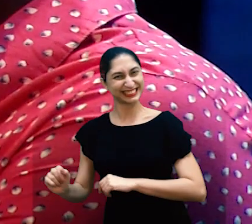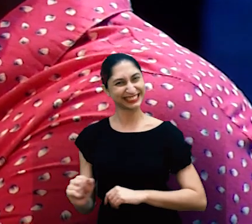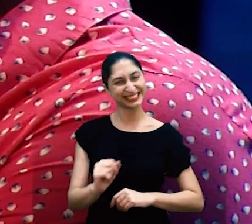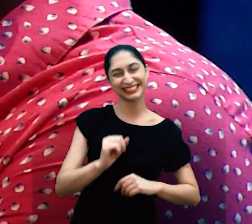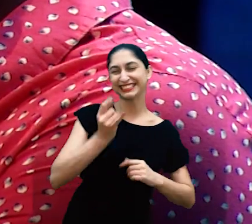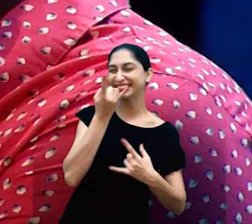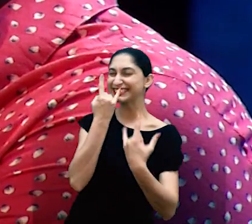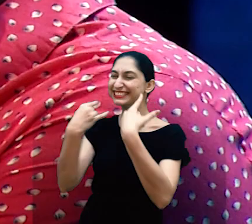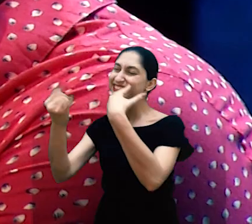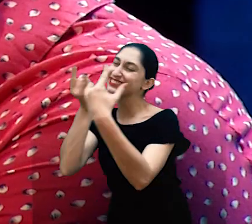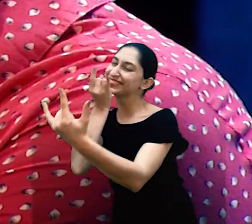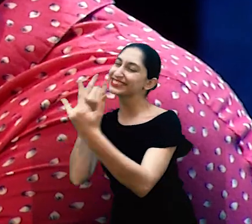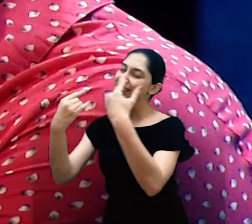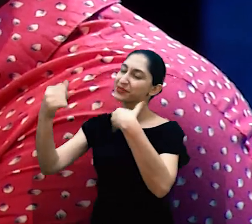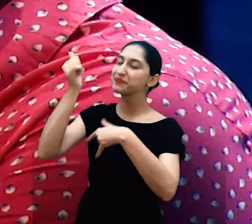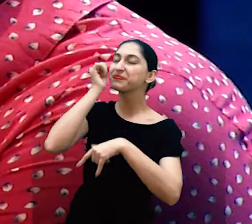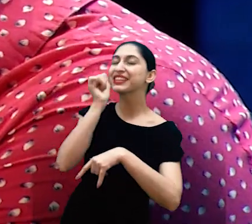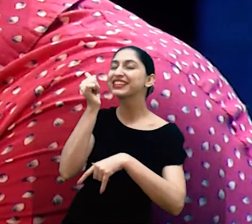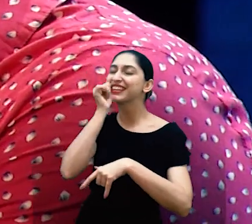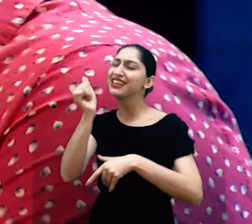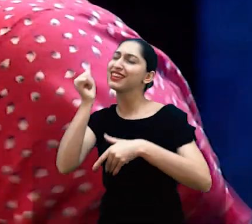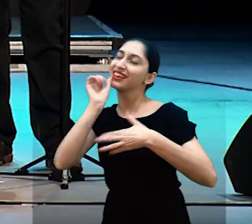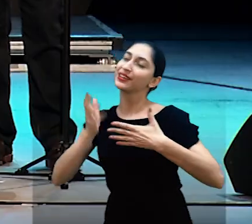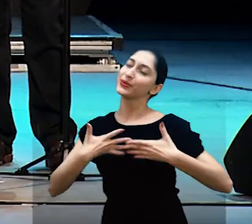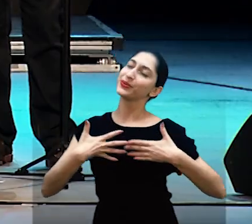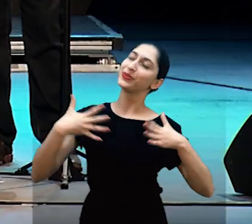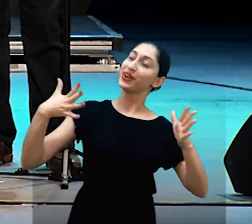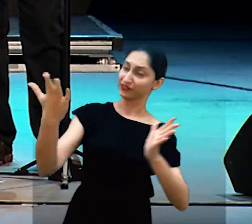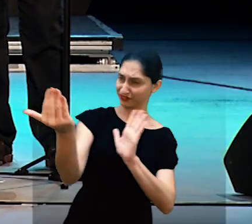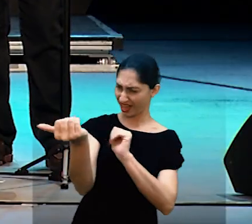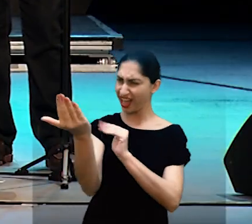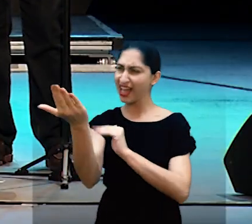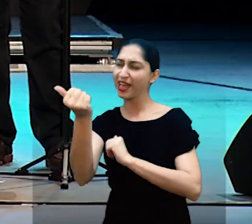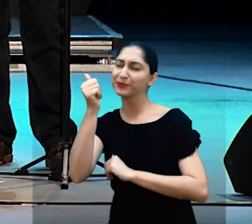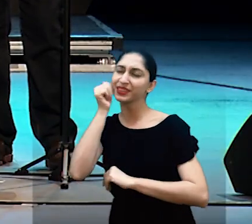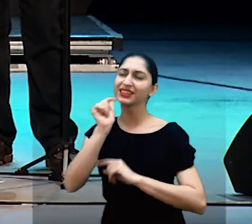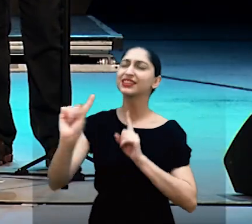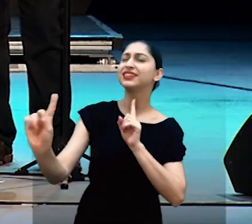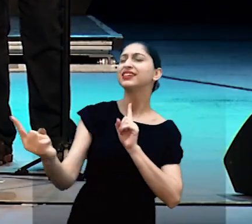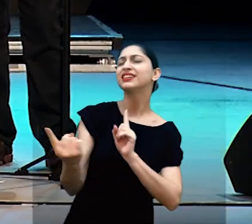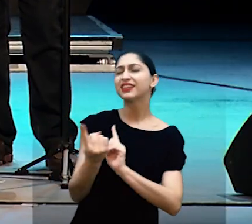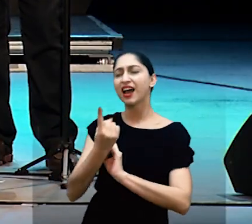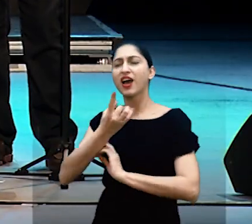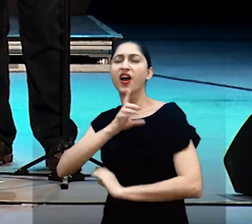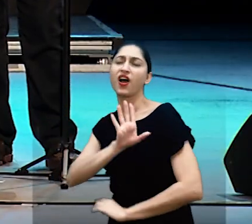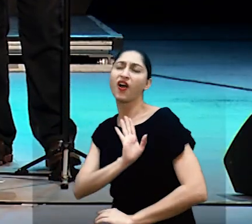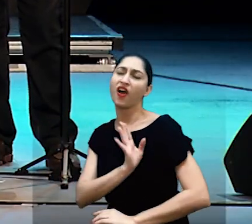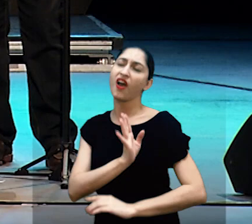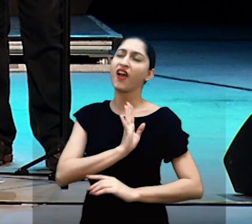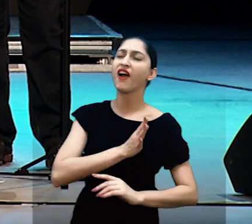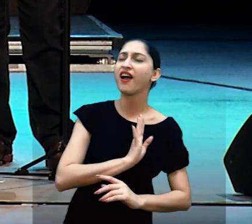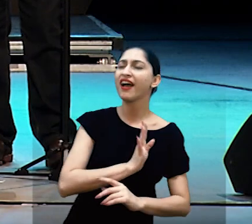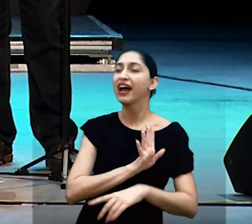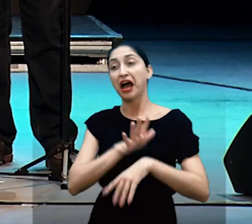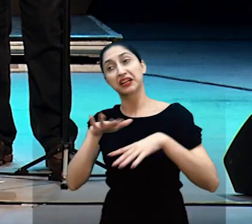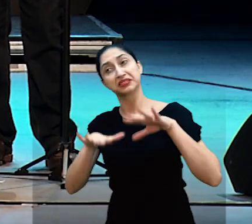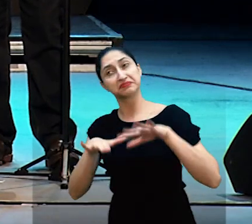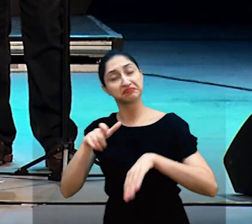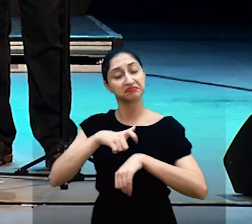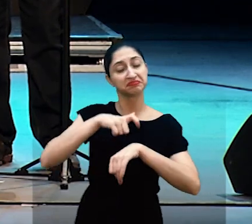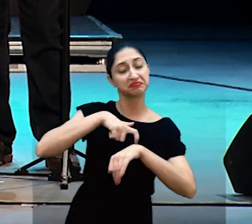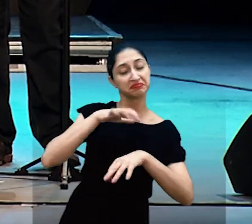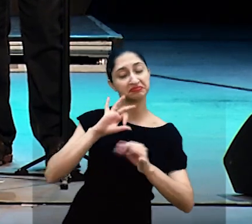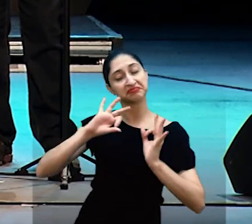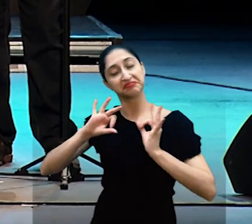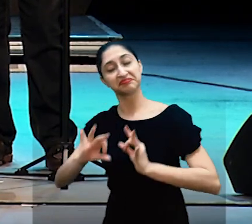É o encanto, menina, que desabrocha. Vem cá, menina, festa do meu coração. Quem sabe agora seja